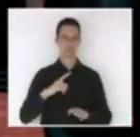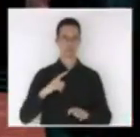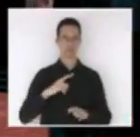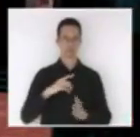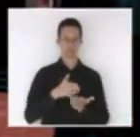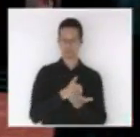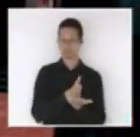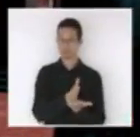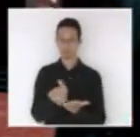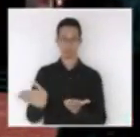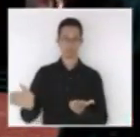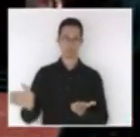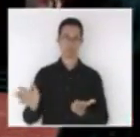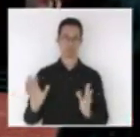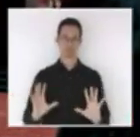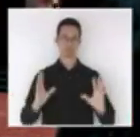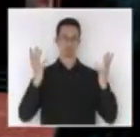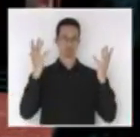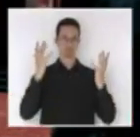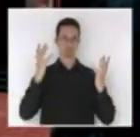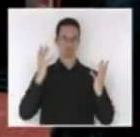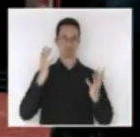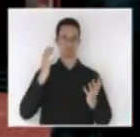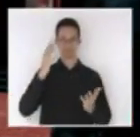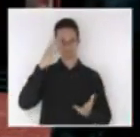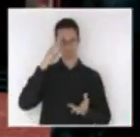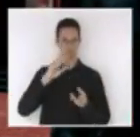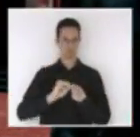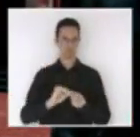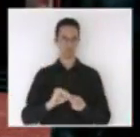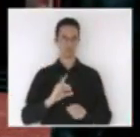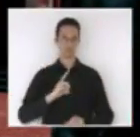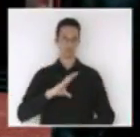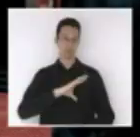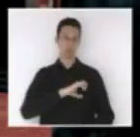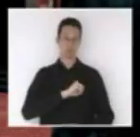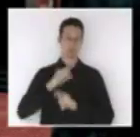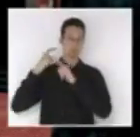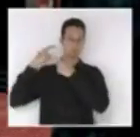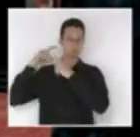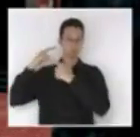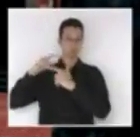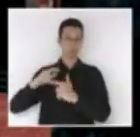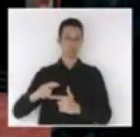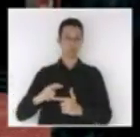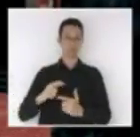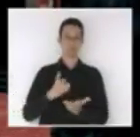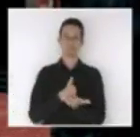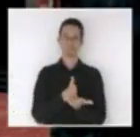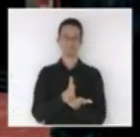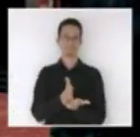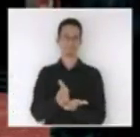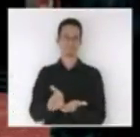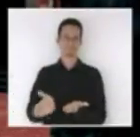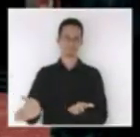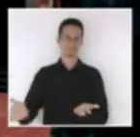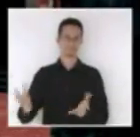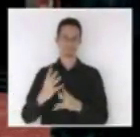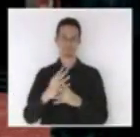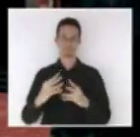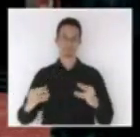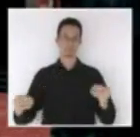O amor à tradição e a reverência ao passado vai se deixando de lado em nome da